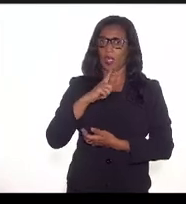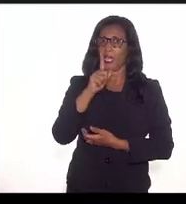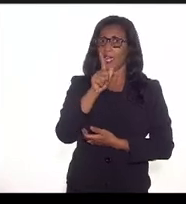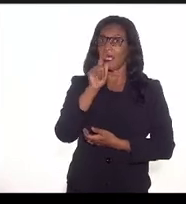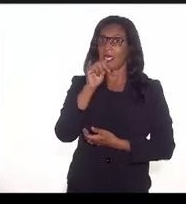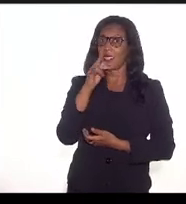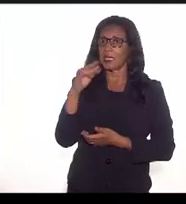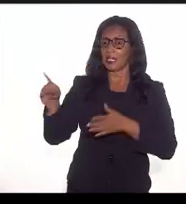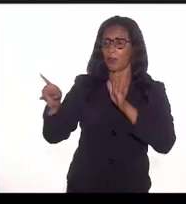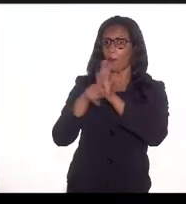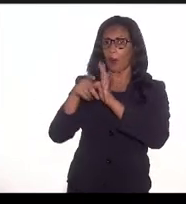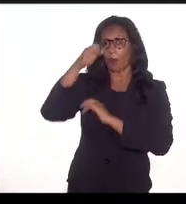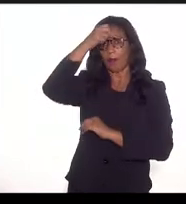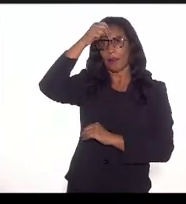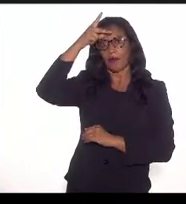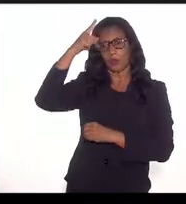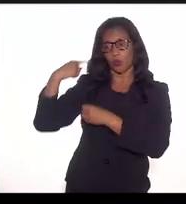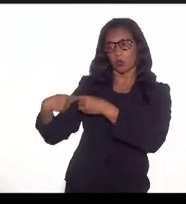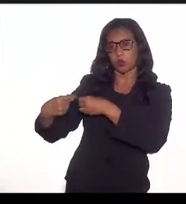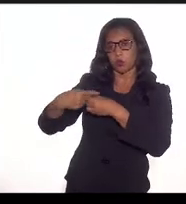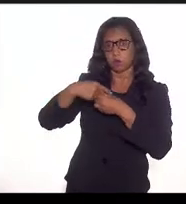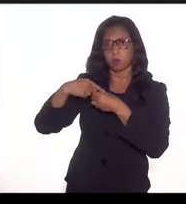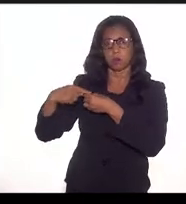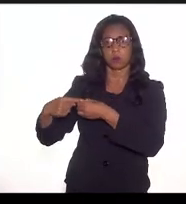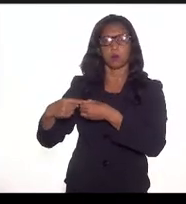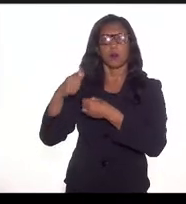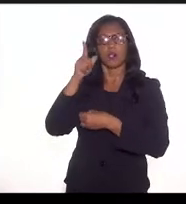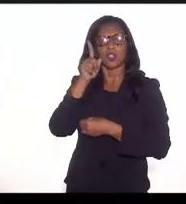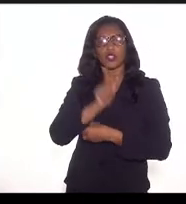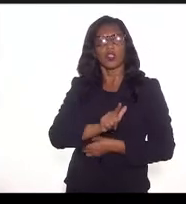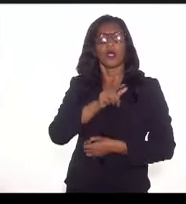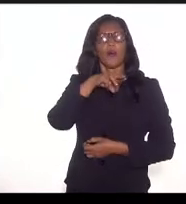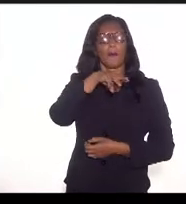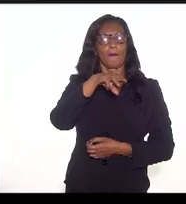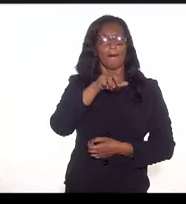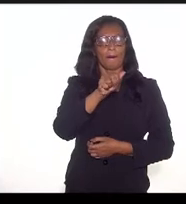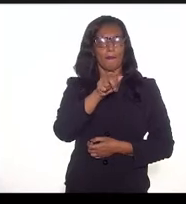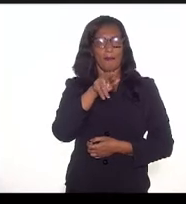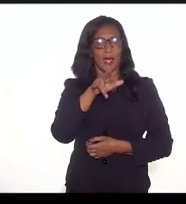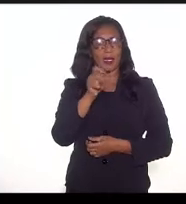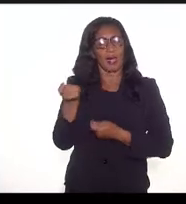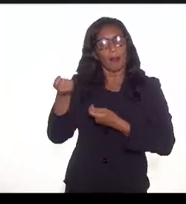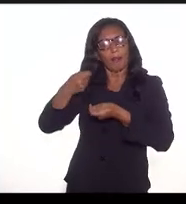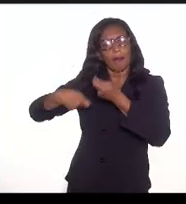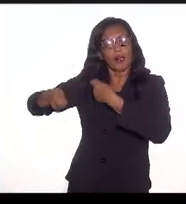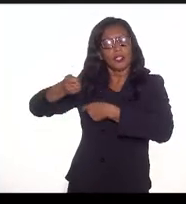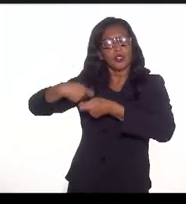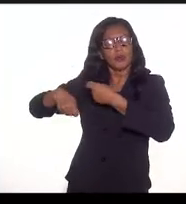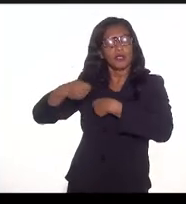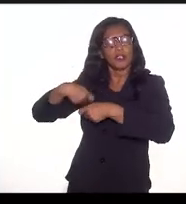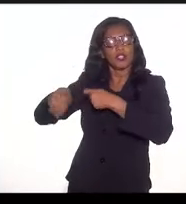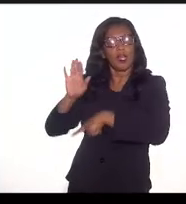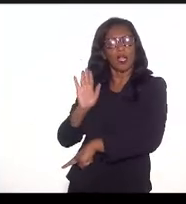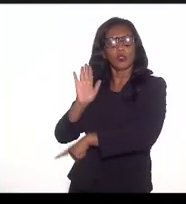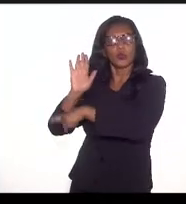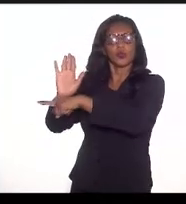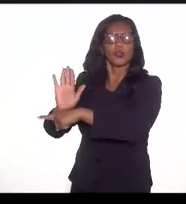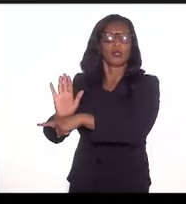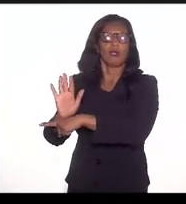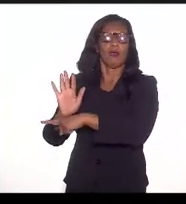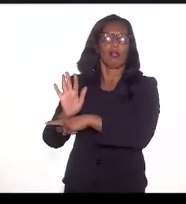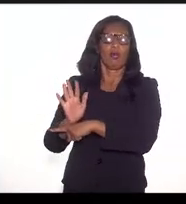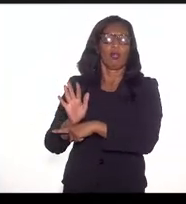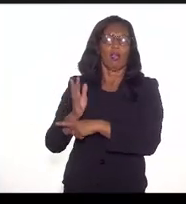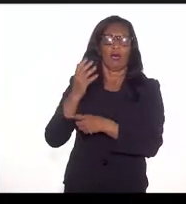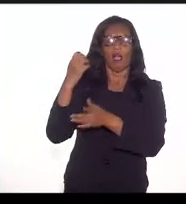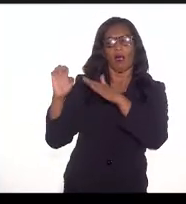do município, a gente ganhou em Maricá essa licitação para administrar um recurso do município para poder empregar para